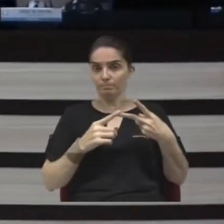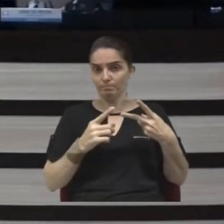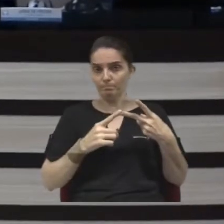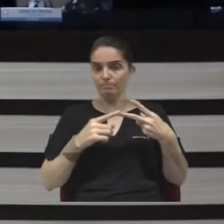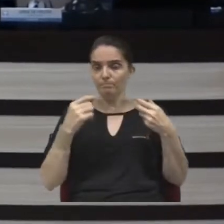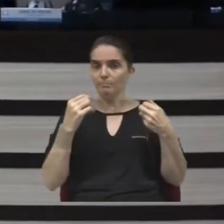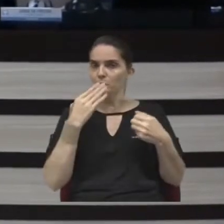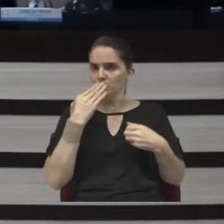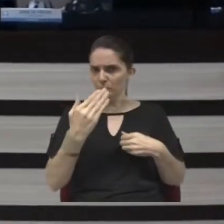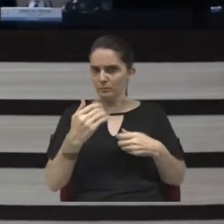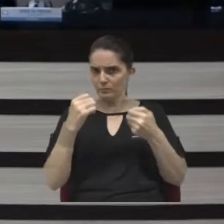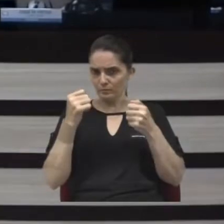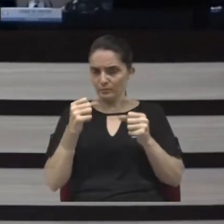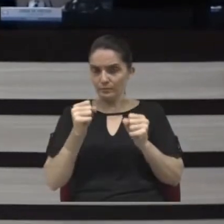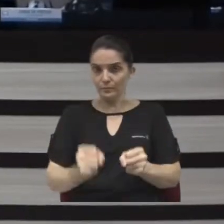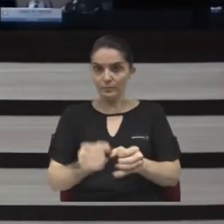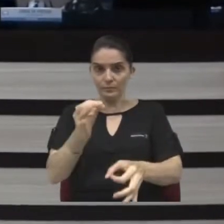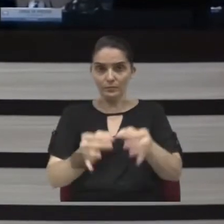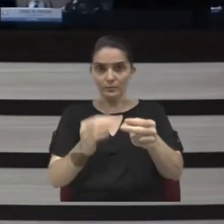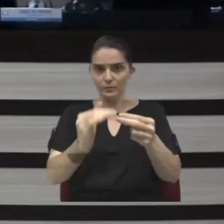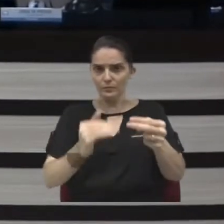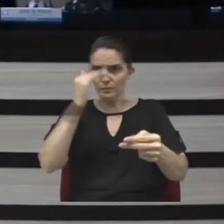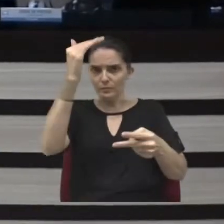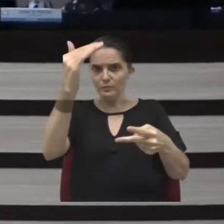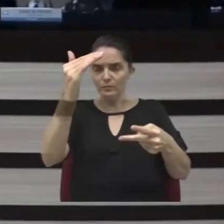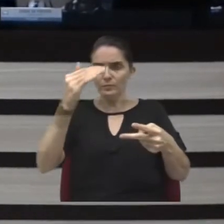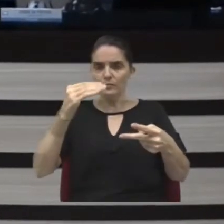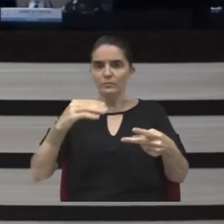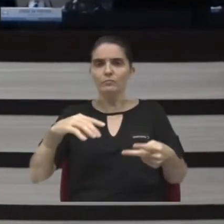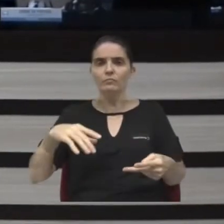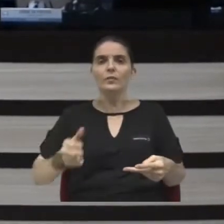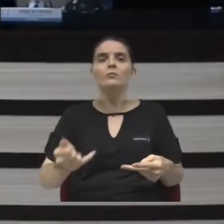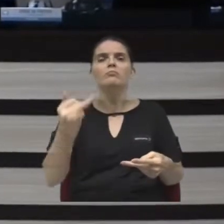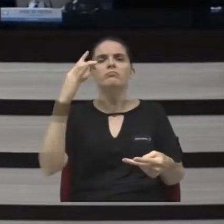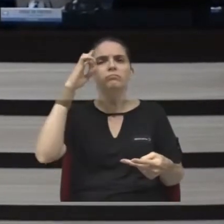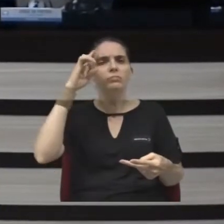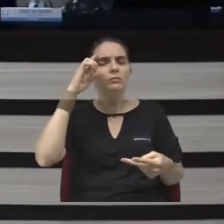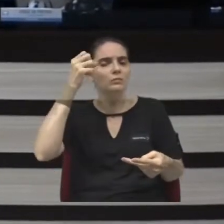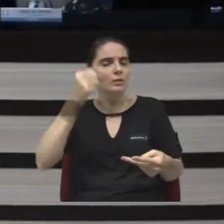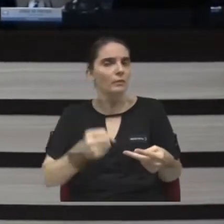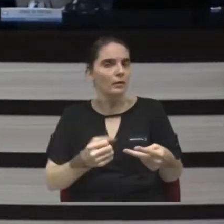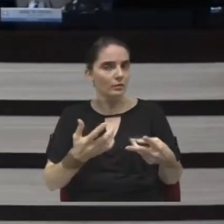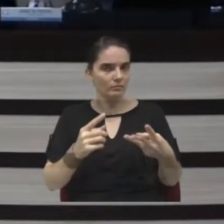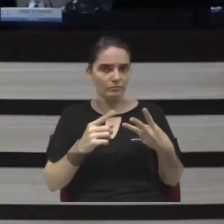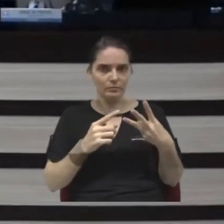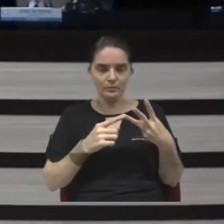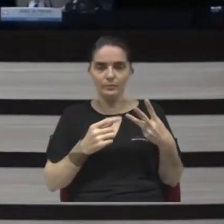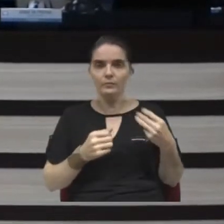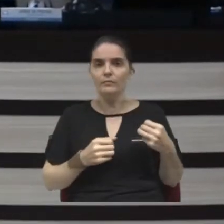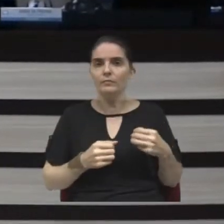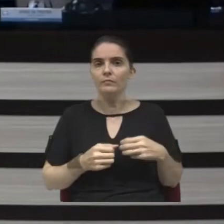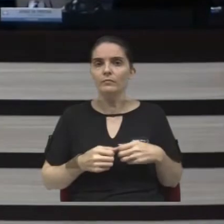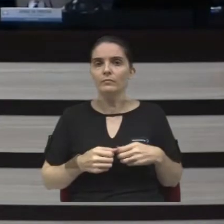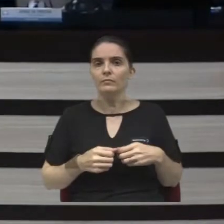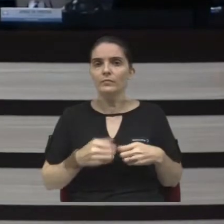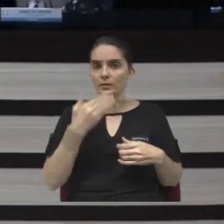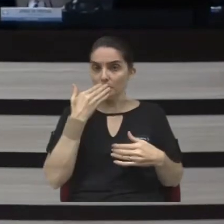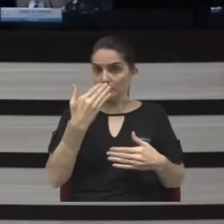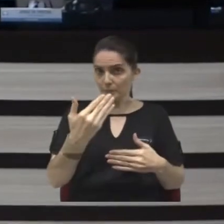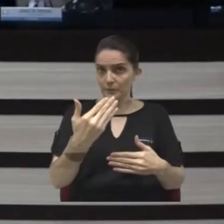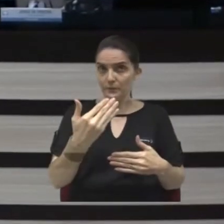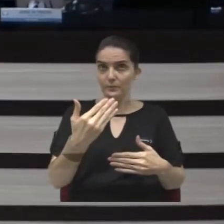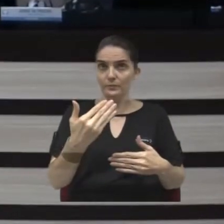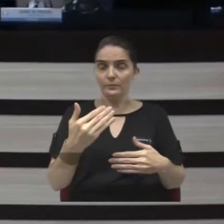superior? Se sim, qual o prazo para protocolar o recurso cabível? Terceiro, esse recurso pode ser efeito